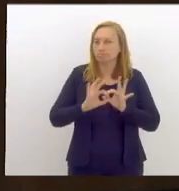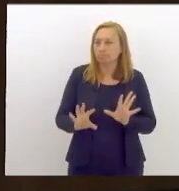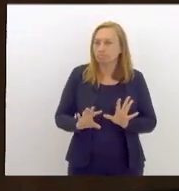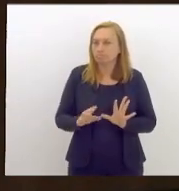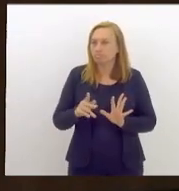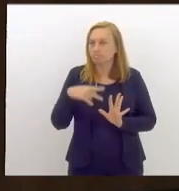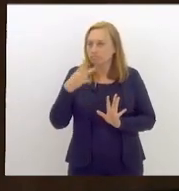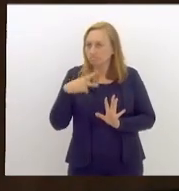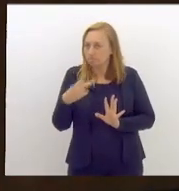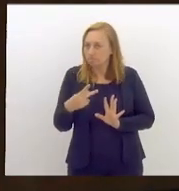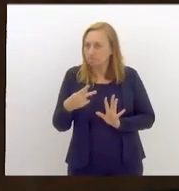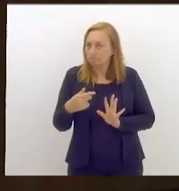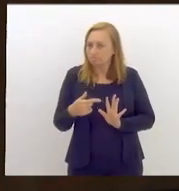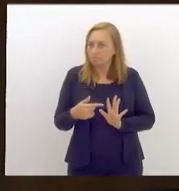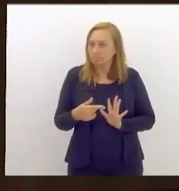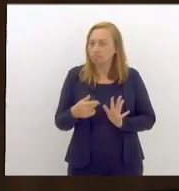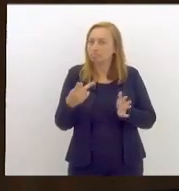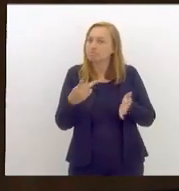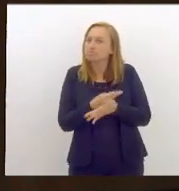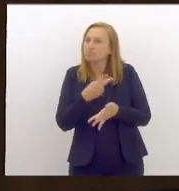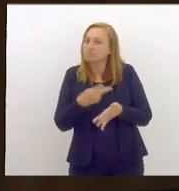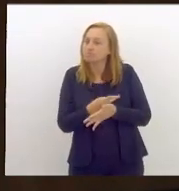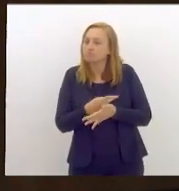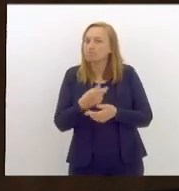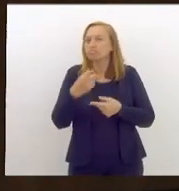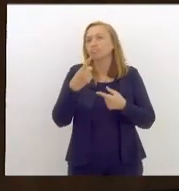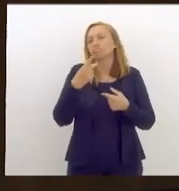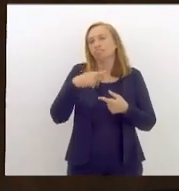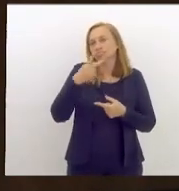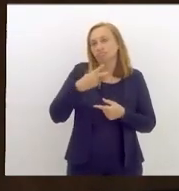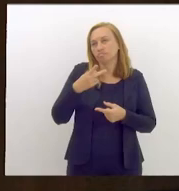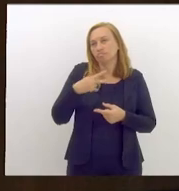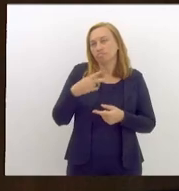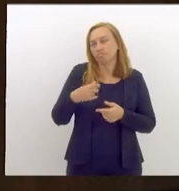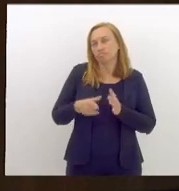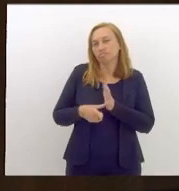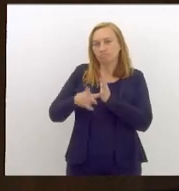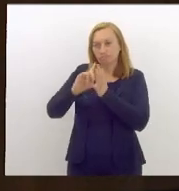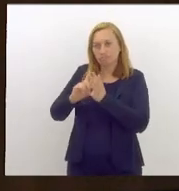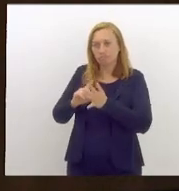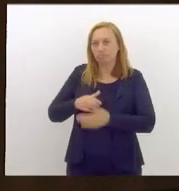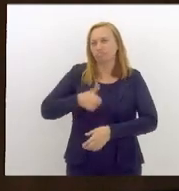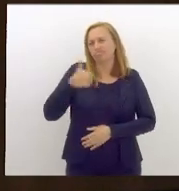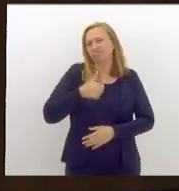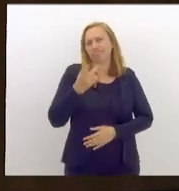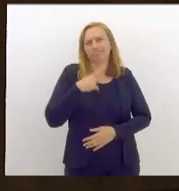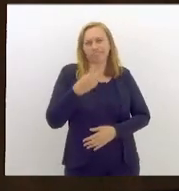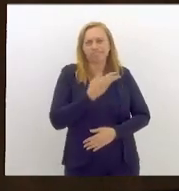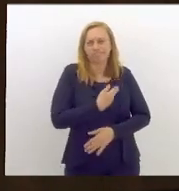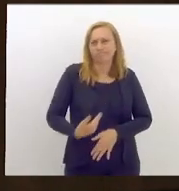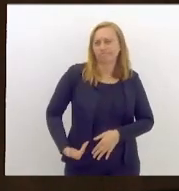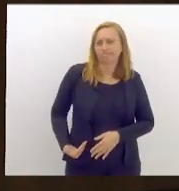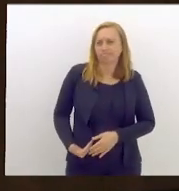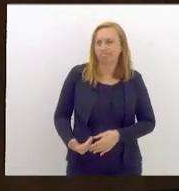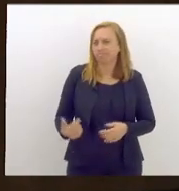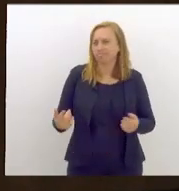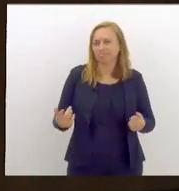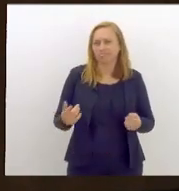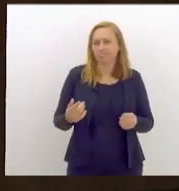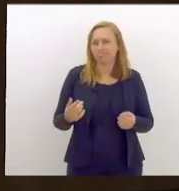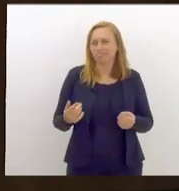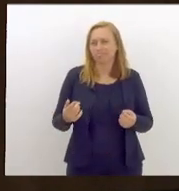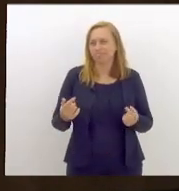querer me estender de apontar e hipocrisia dos discursos que eu vi anteriormente primeiro falando do governador que não tem nada a ver com a